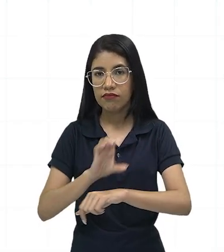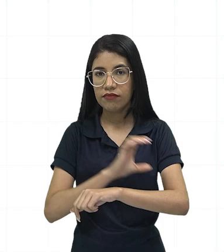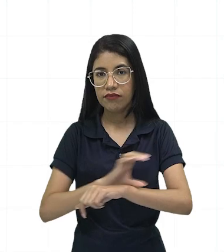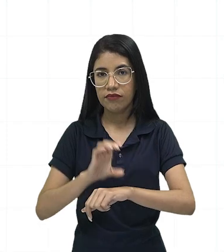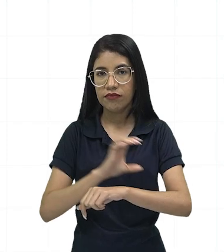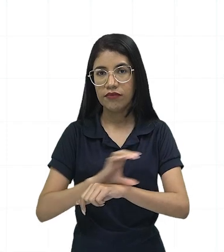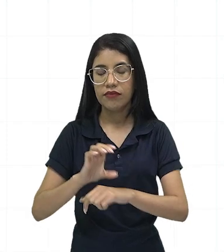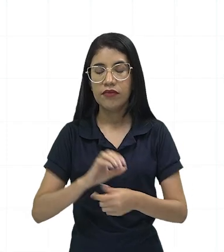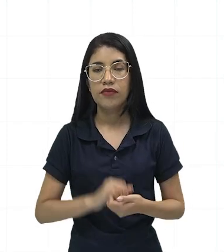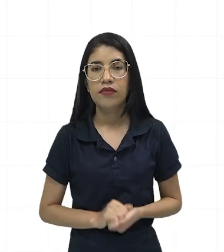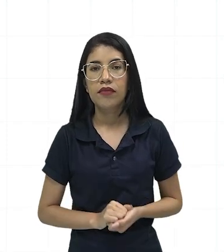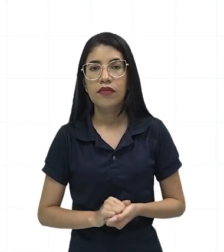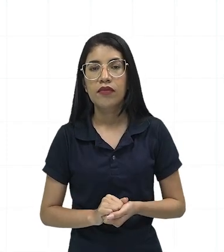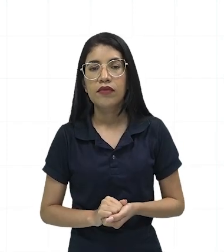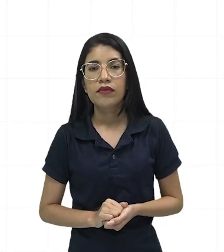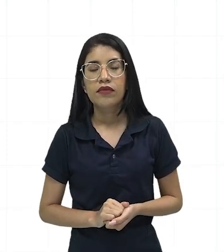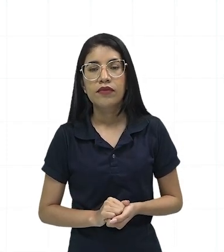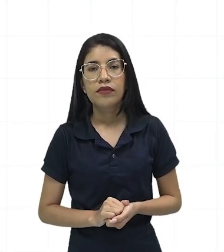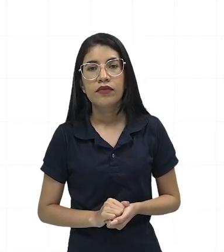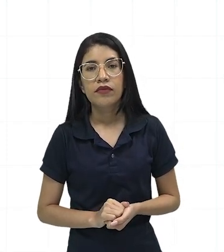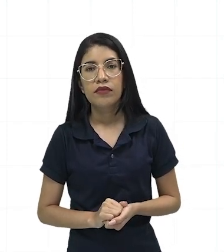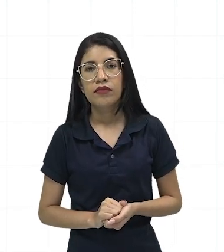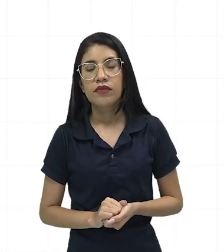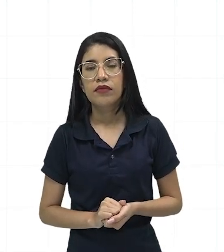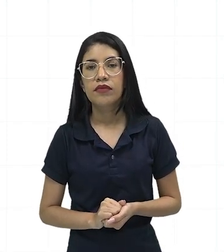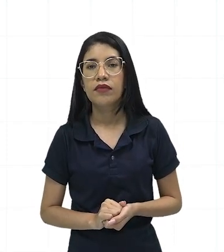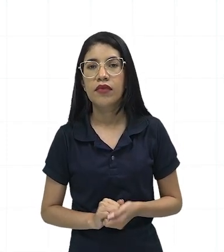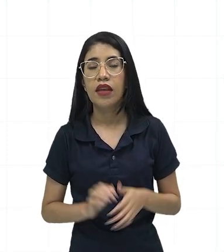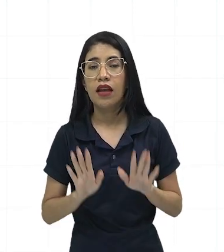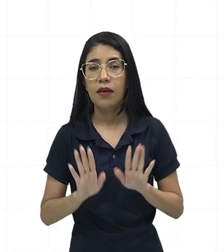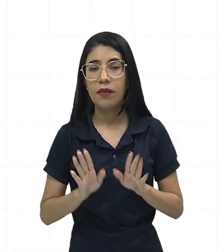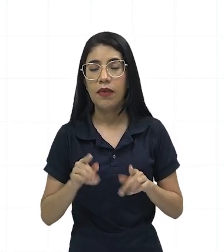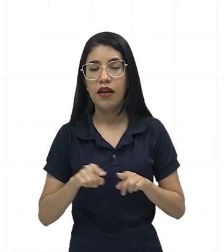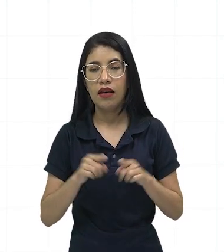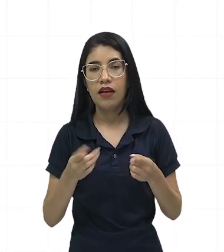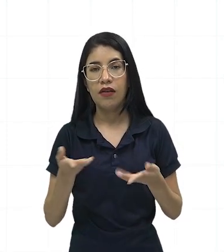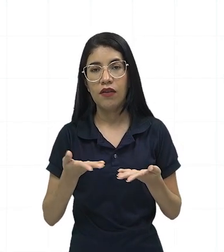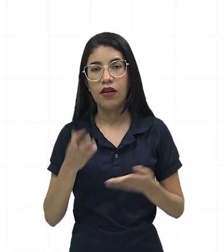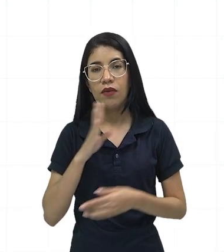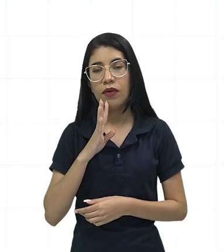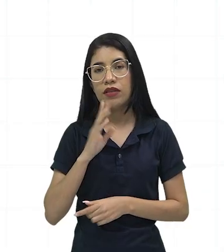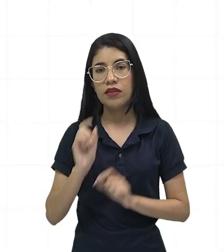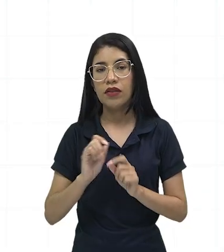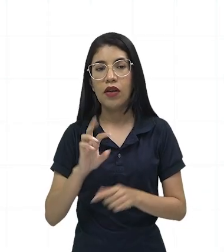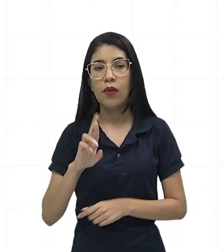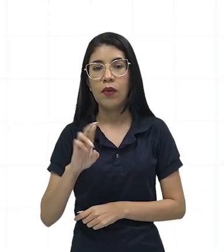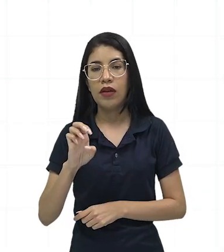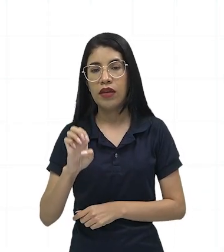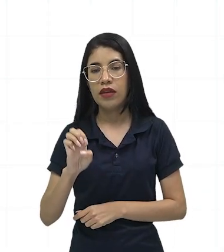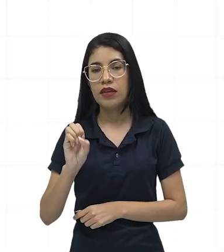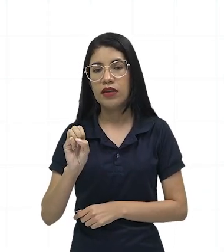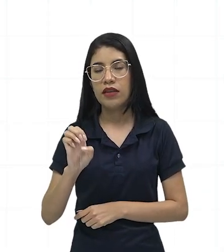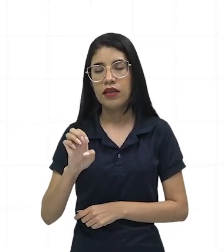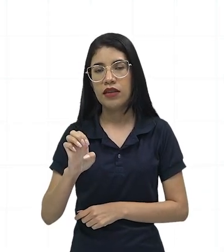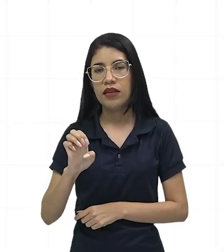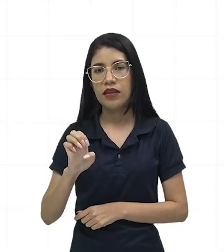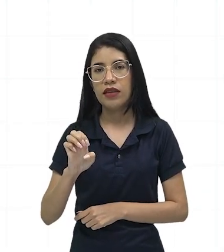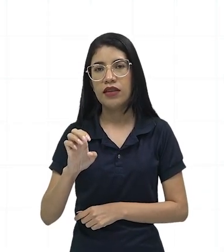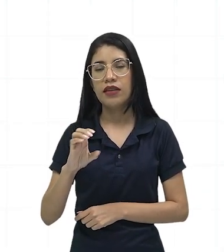ele, certo? Agora vamos conhecer um pouquinho dos receptores, né?